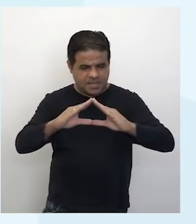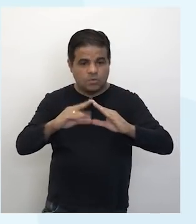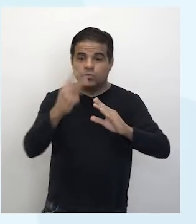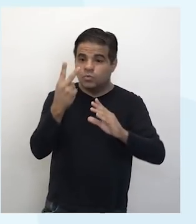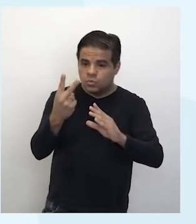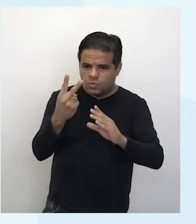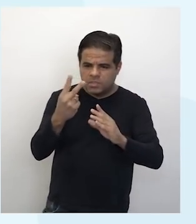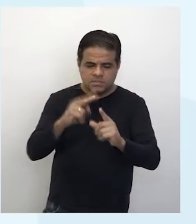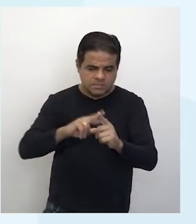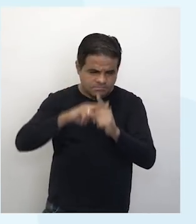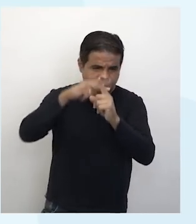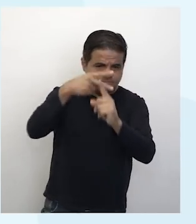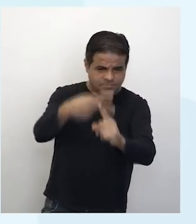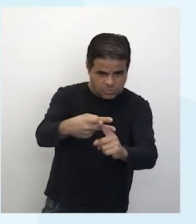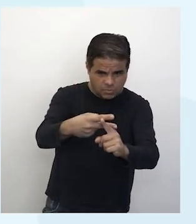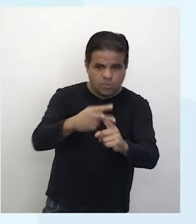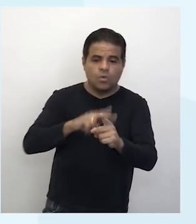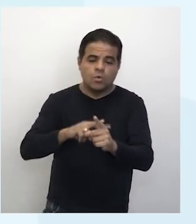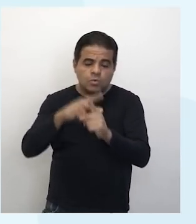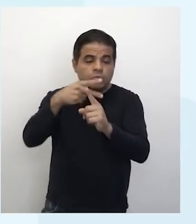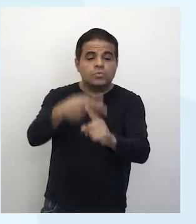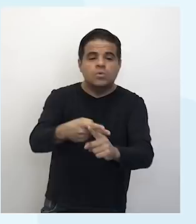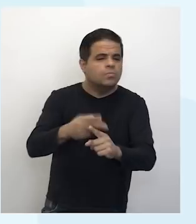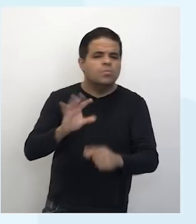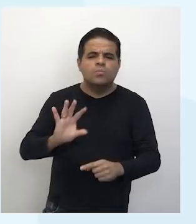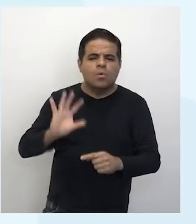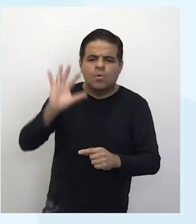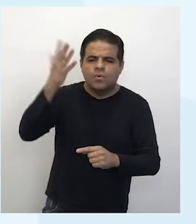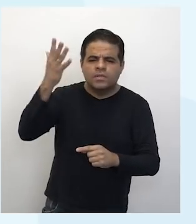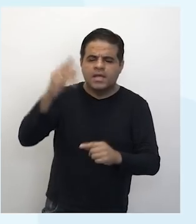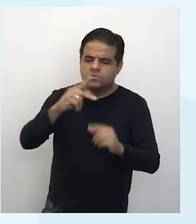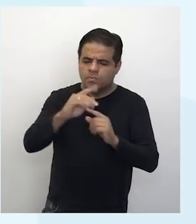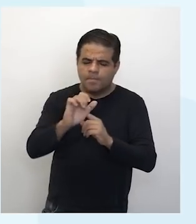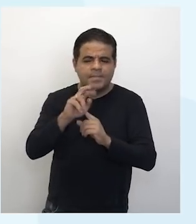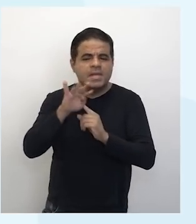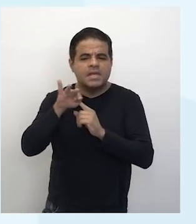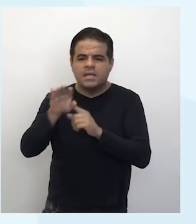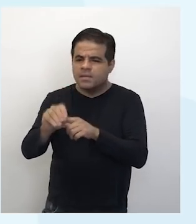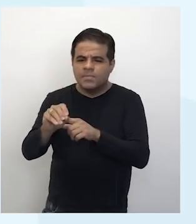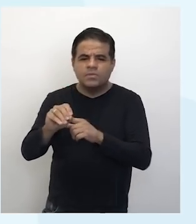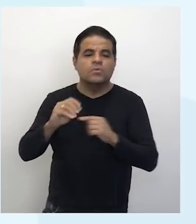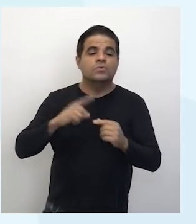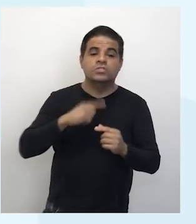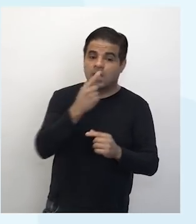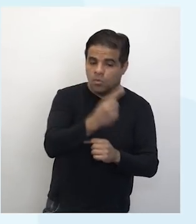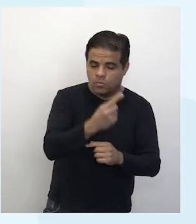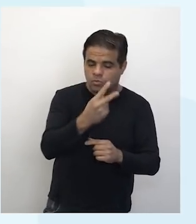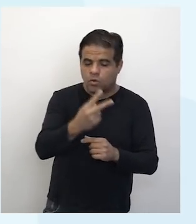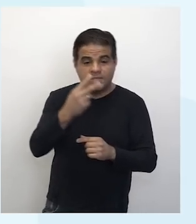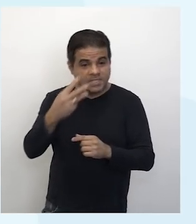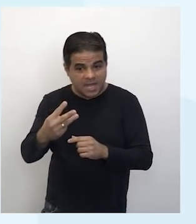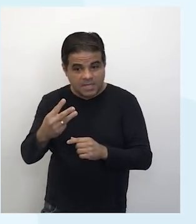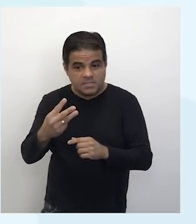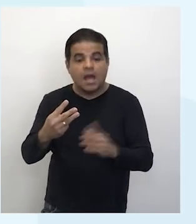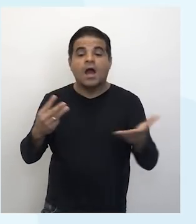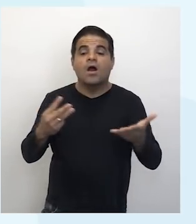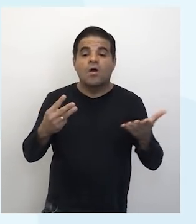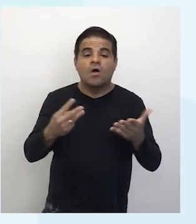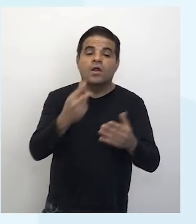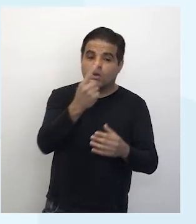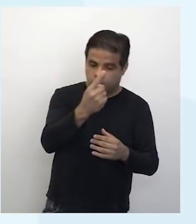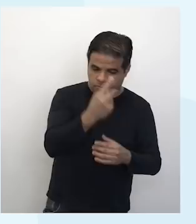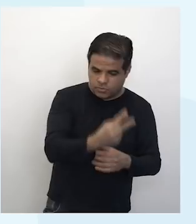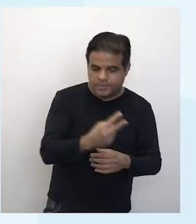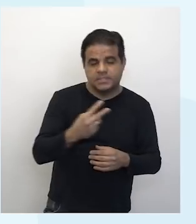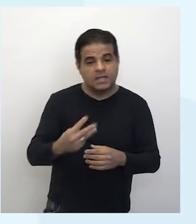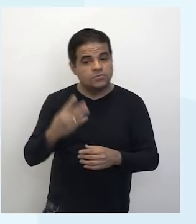2 unidades ou aumentar o dobro, o que acontece com o perímetro? Ó, eu tinha 1, 2, 3, ficou, então, 1,